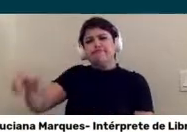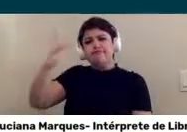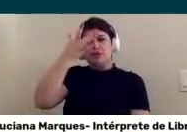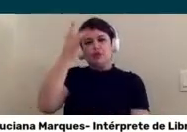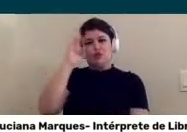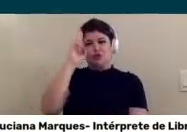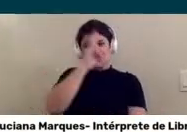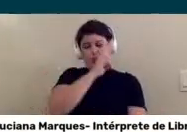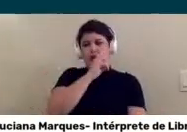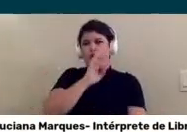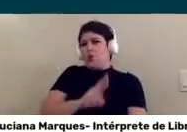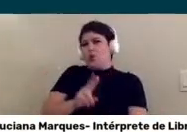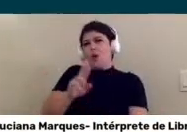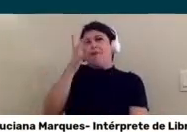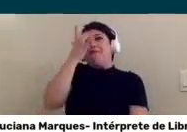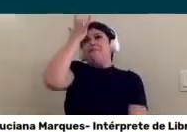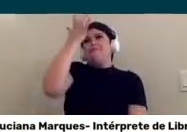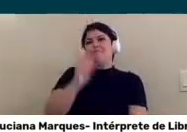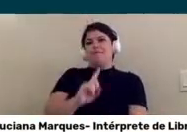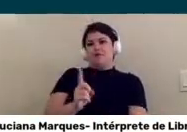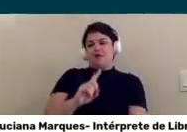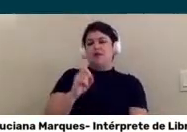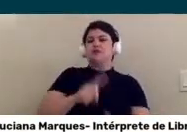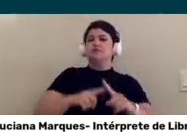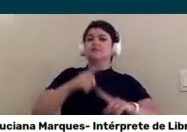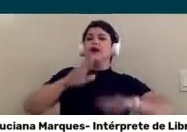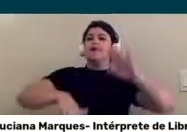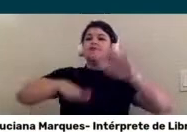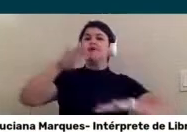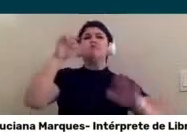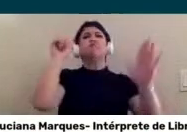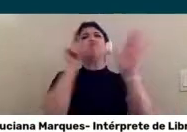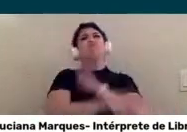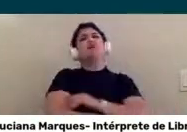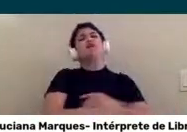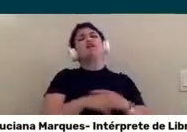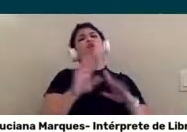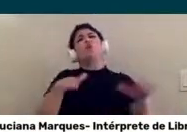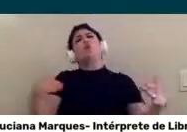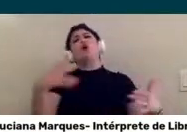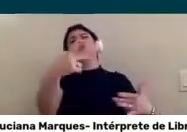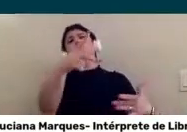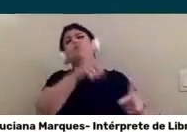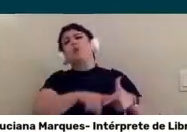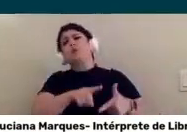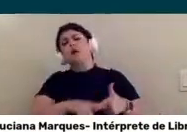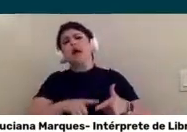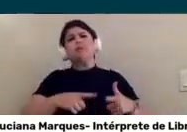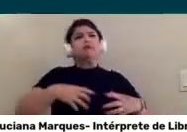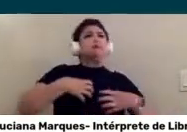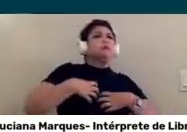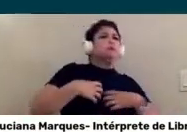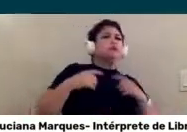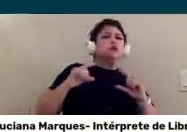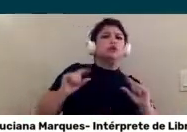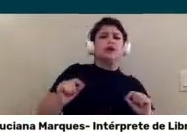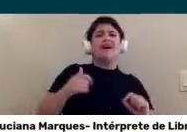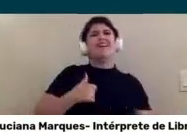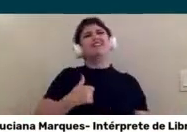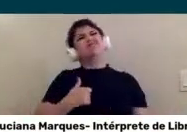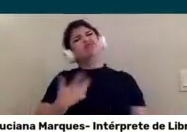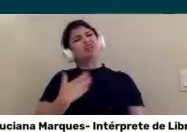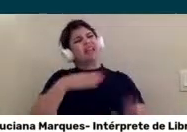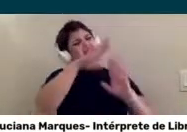E não é fácil. Então, às vezes, a gente perguntava, né? Quais as suas dores? E traziam coisas como, por exemplo, ah, eu queria ter uma listagem